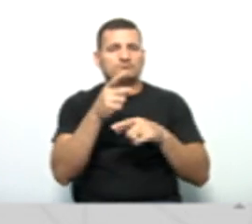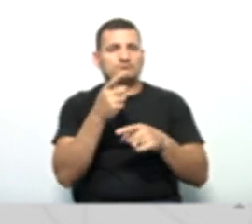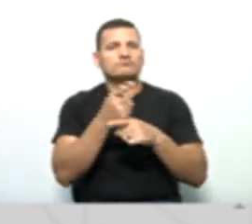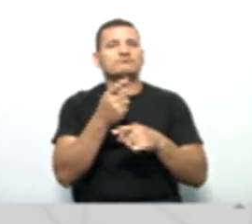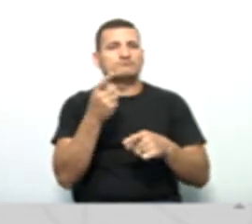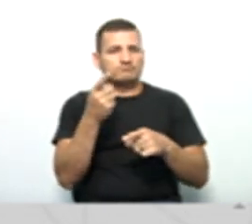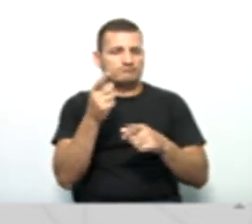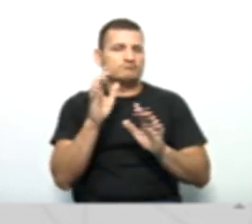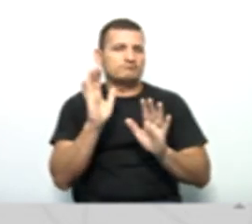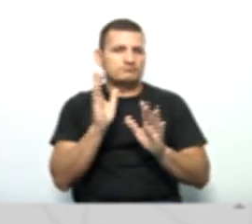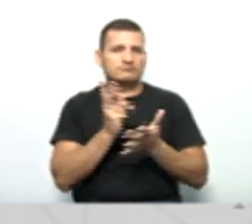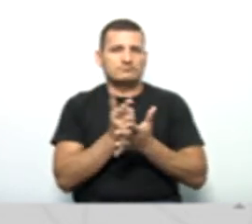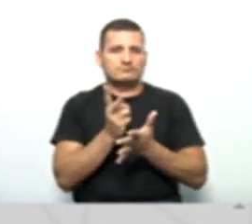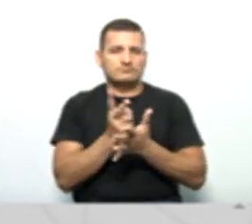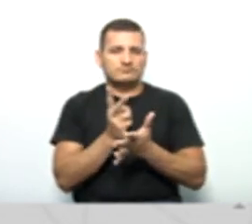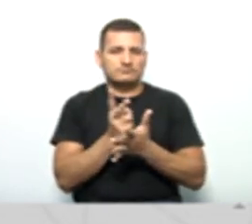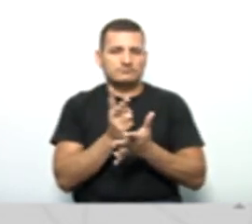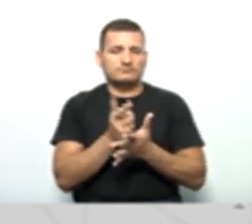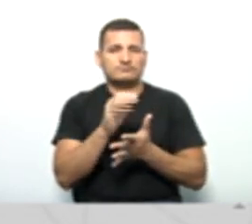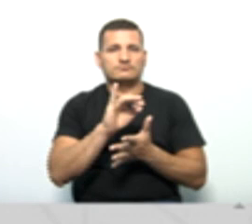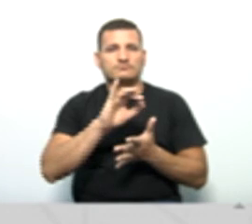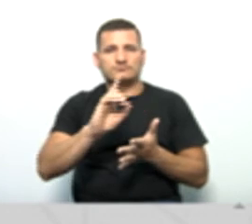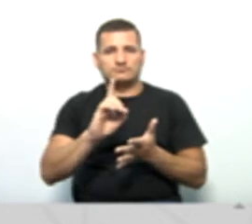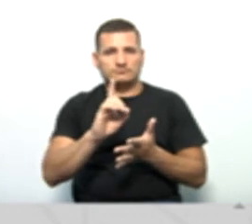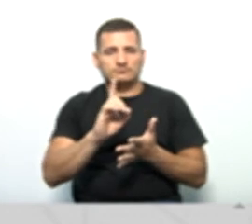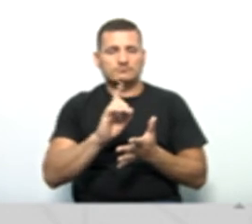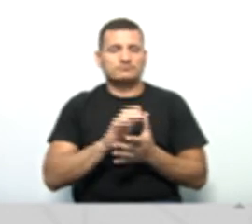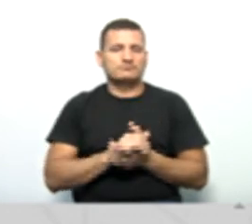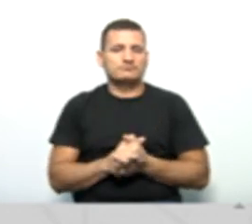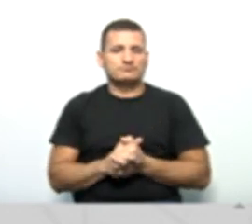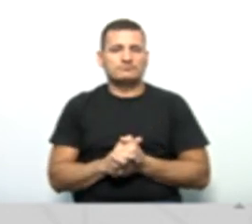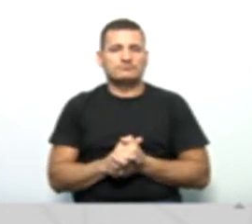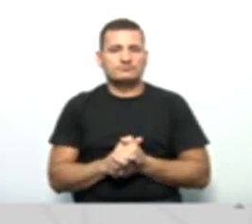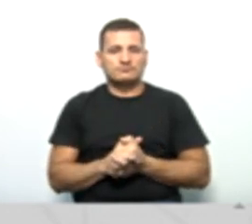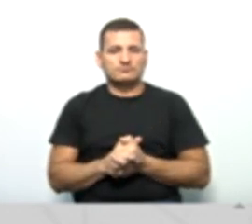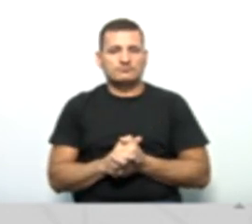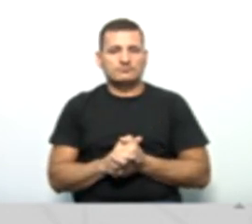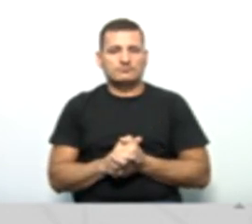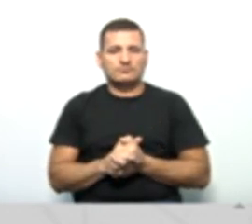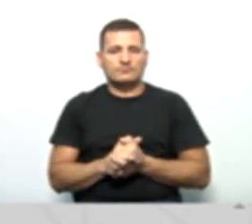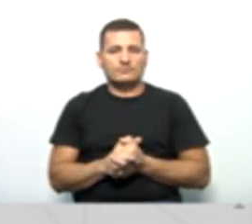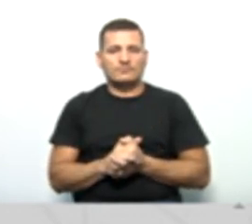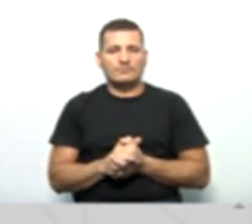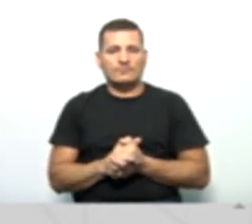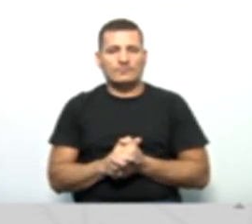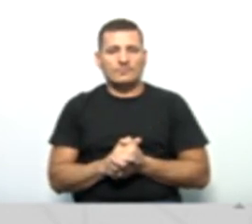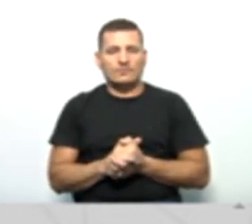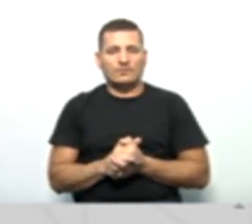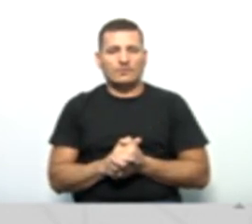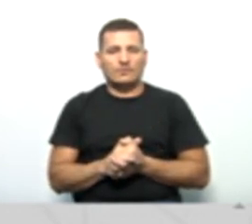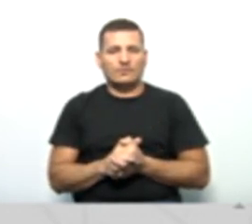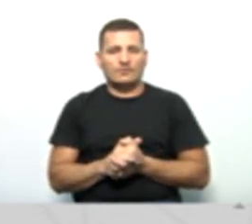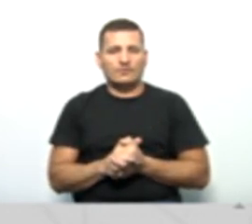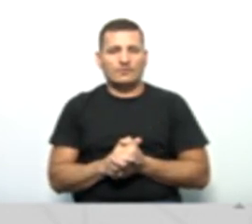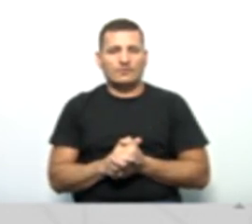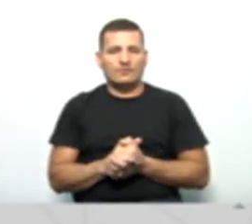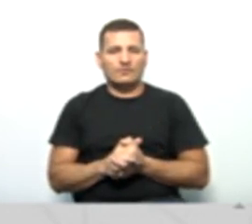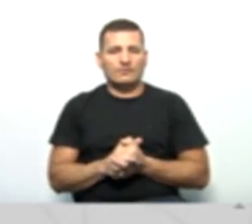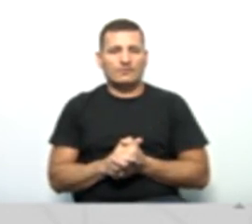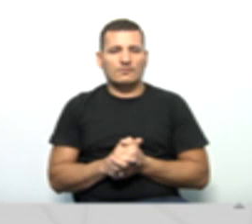isso normalmente. Ok? Principalmente em Python. Não é, professor Ricardo? Com certeza, professor. É